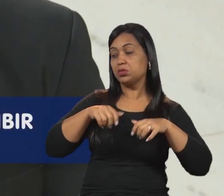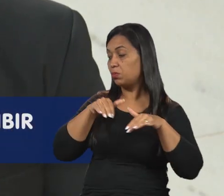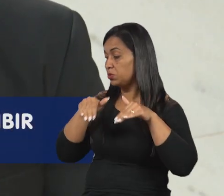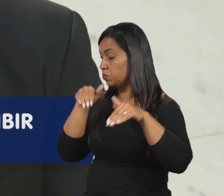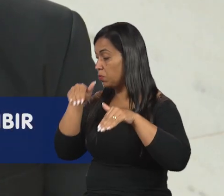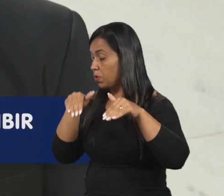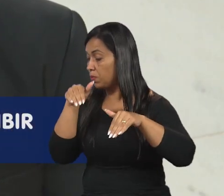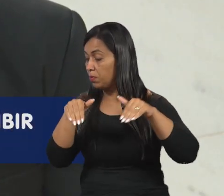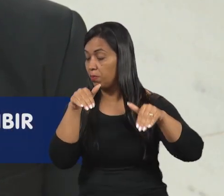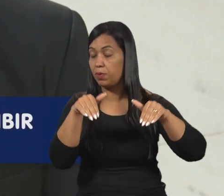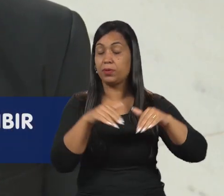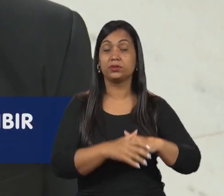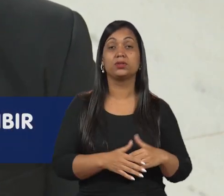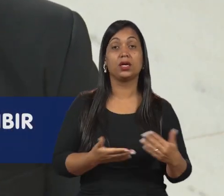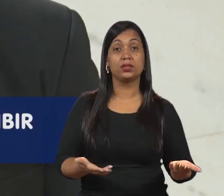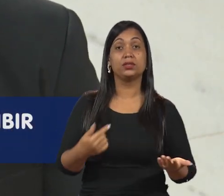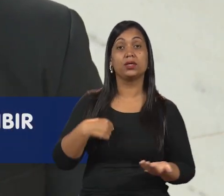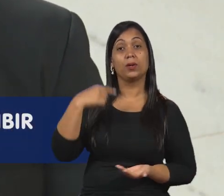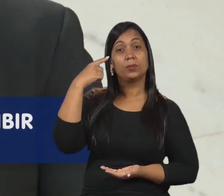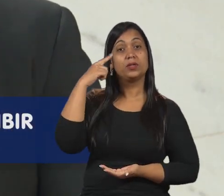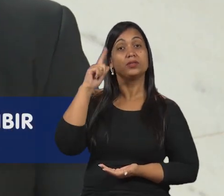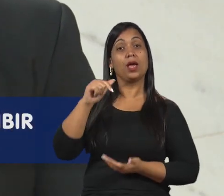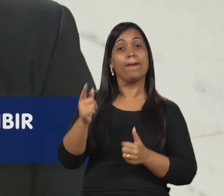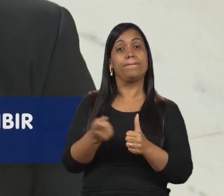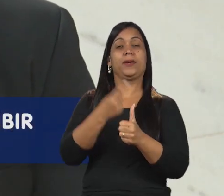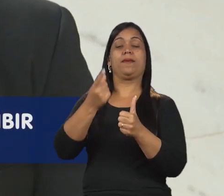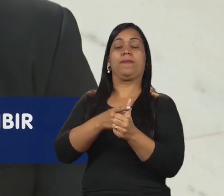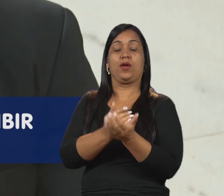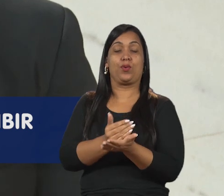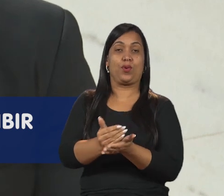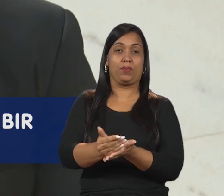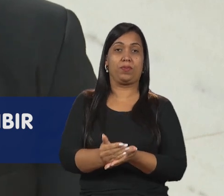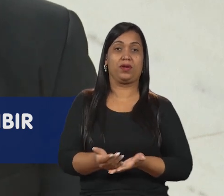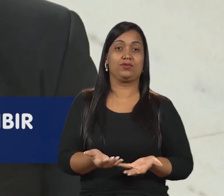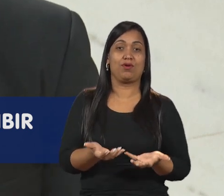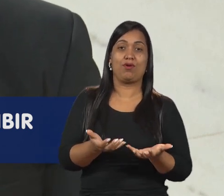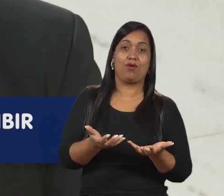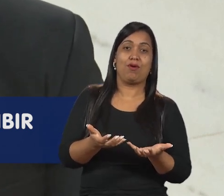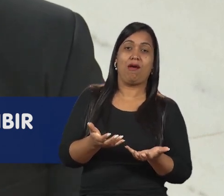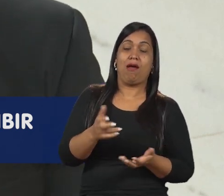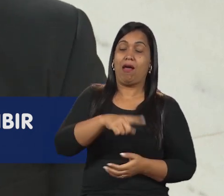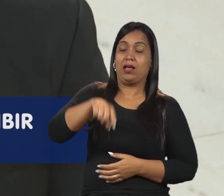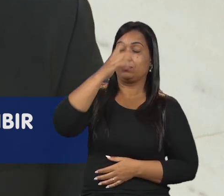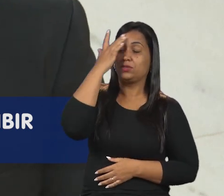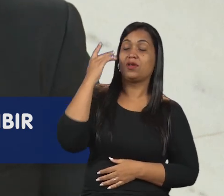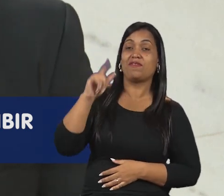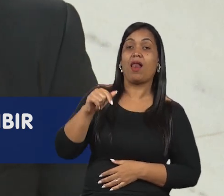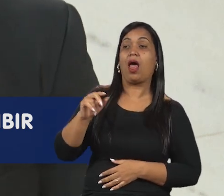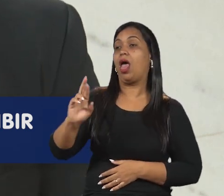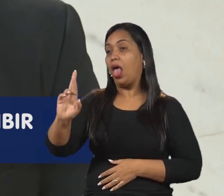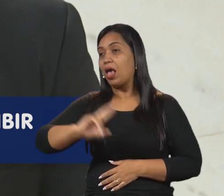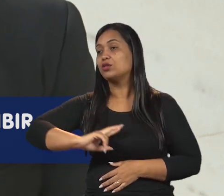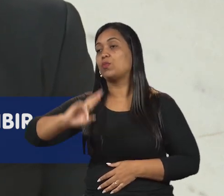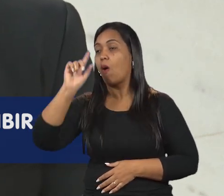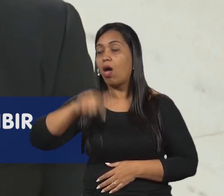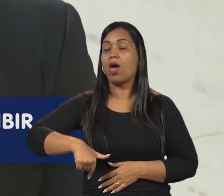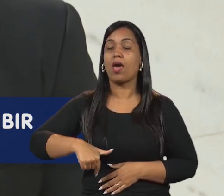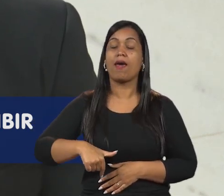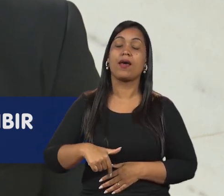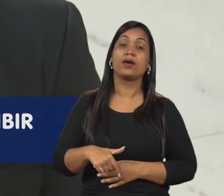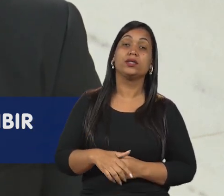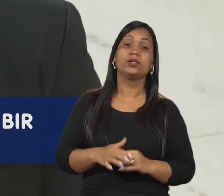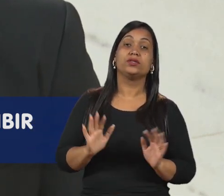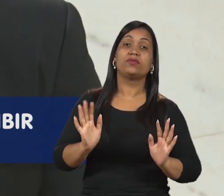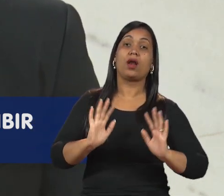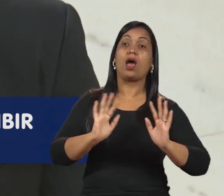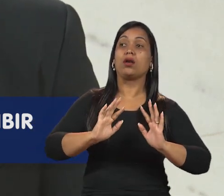mobilizar. E eu acredito que esse é o primeiro caminho. Eu não gosto de falar, né? Muitas pessoas falam, essa é a solução. Eu